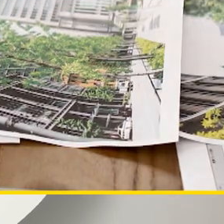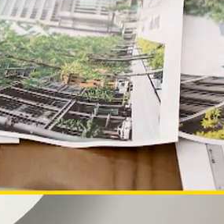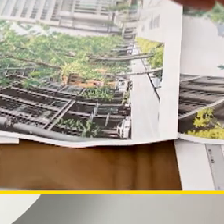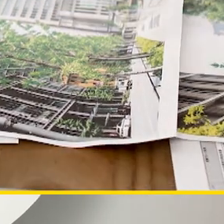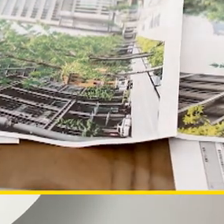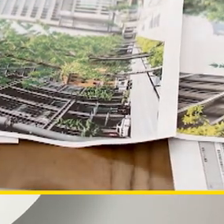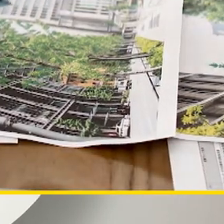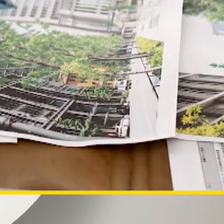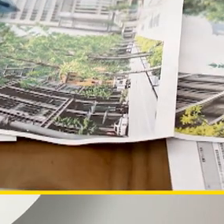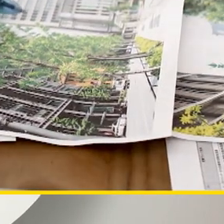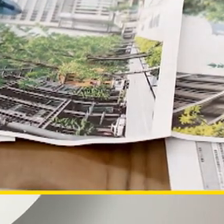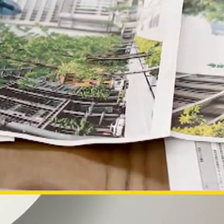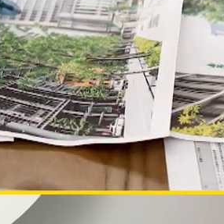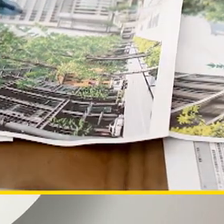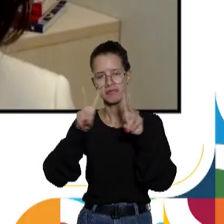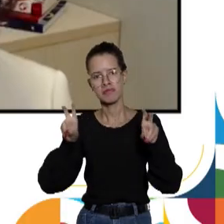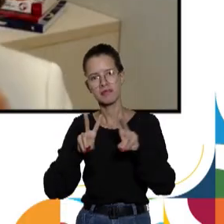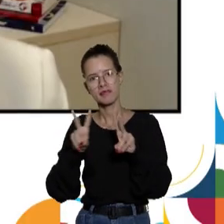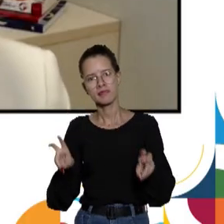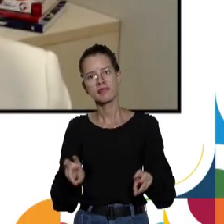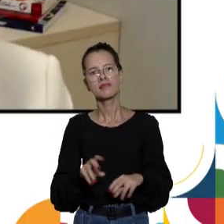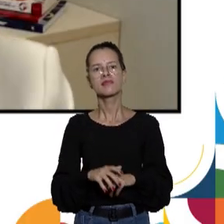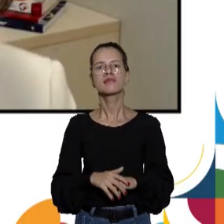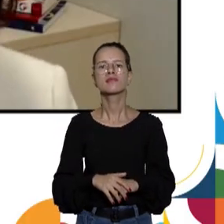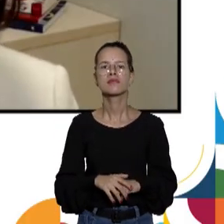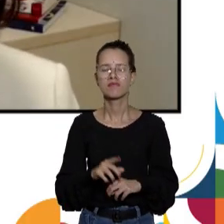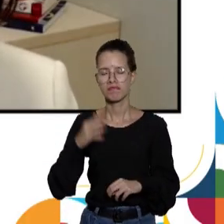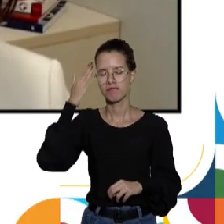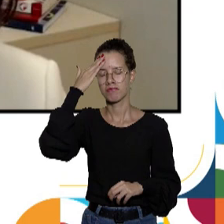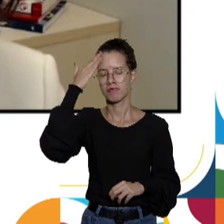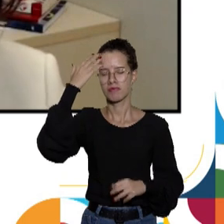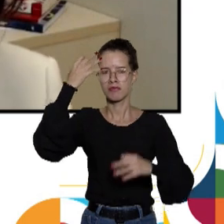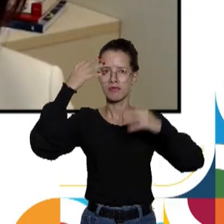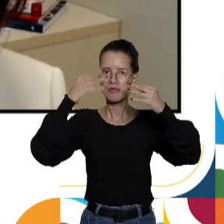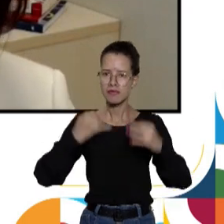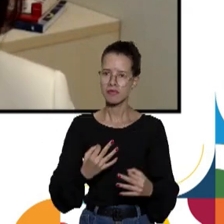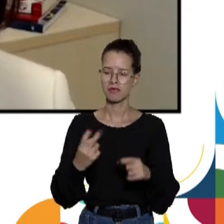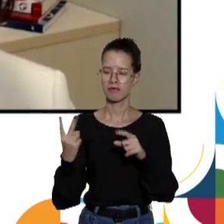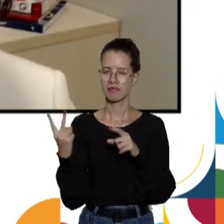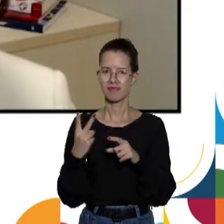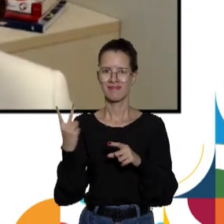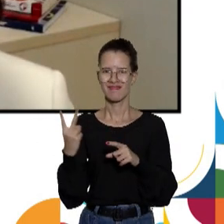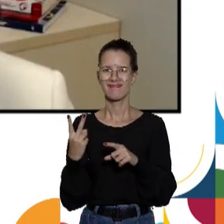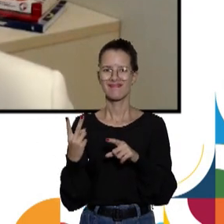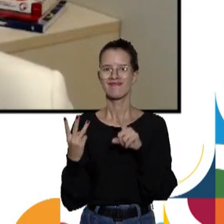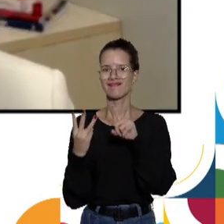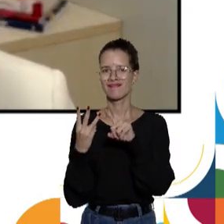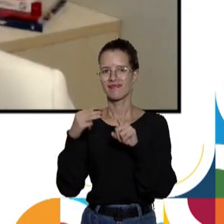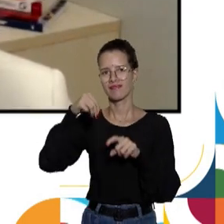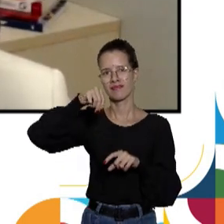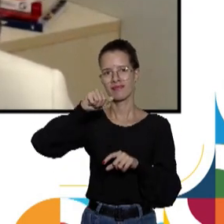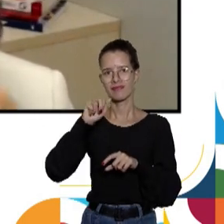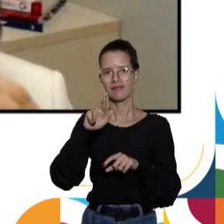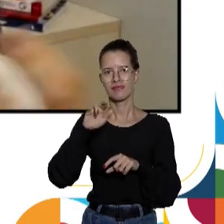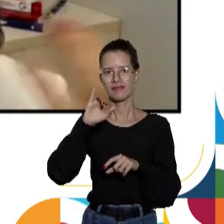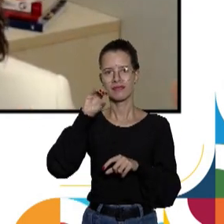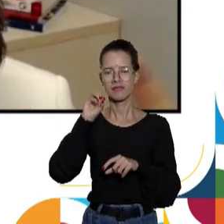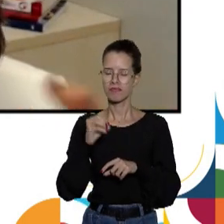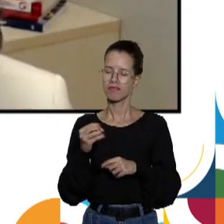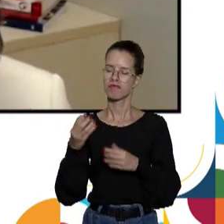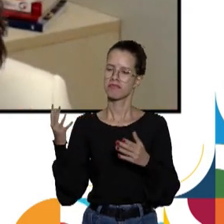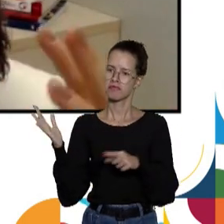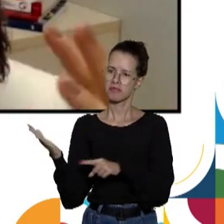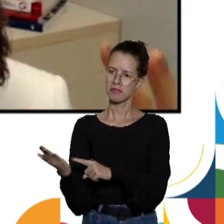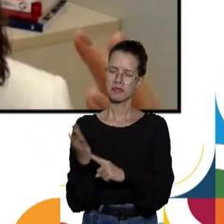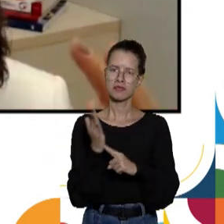em que se comemora o dia mundial do meio ambiente assessora chefe de gestão sustentável do STJ Ketlin Feitosa escarcésine